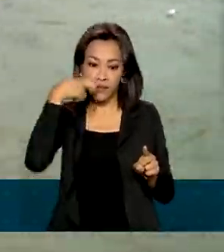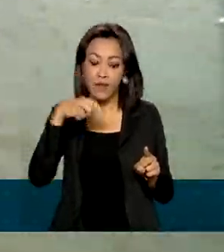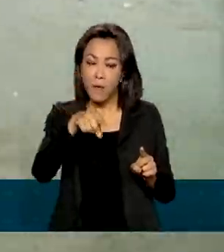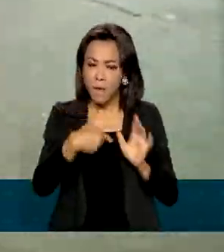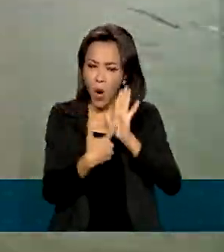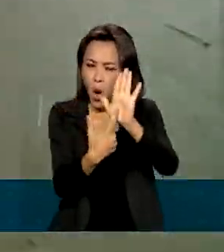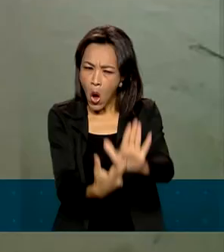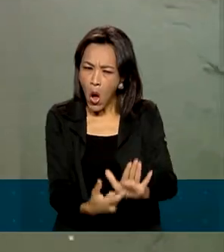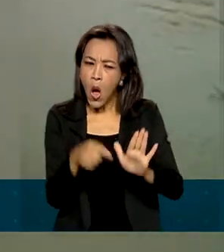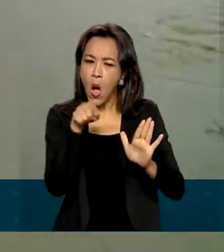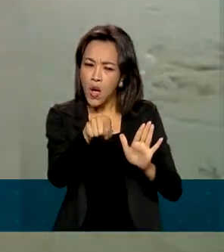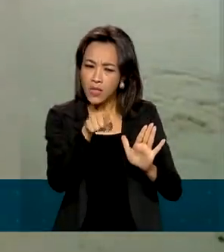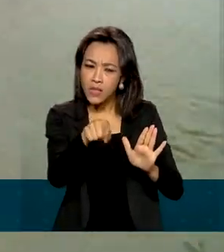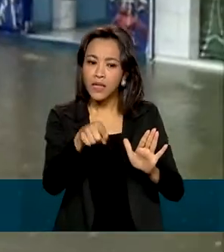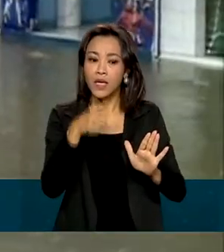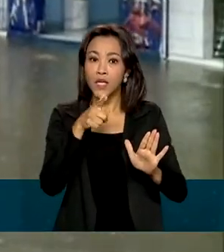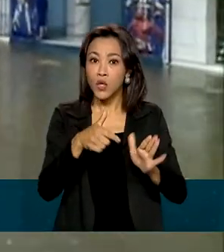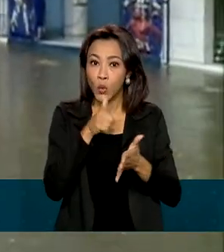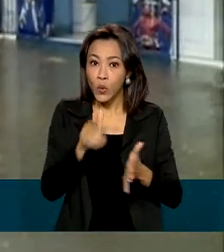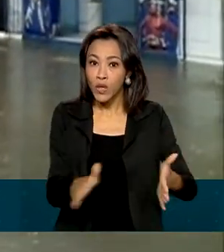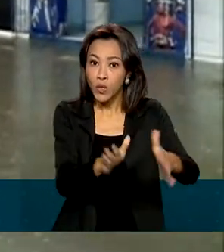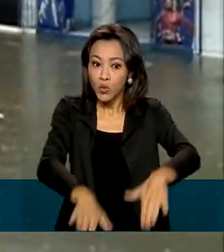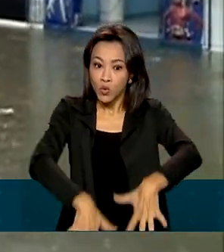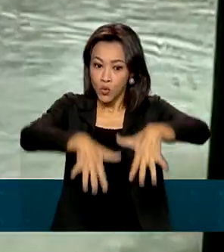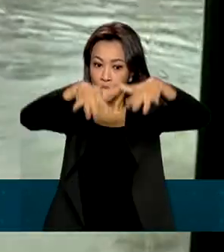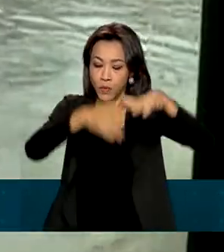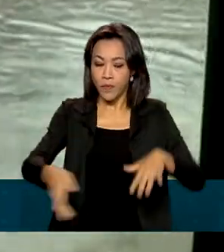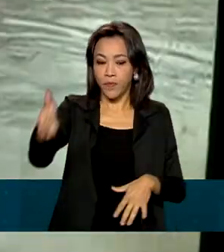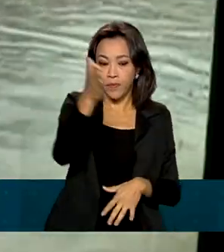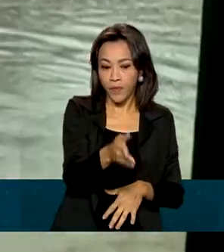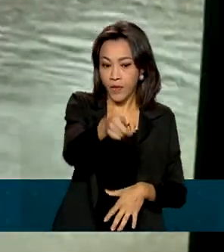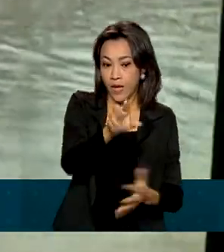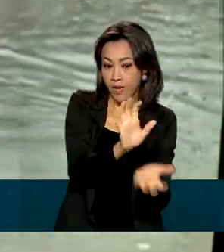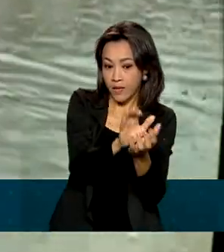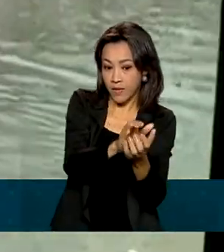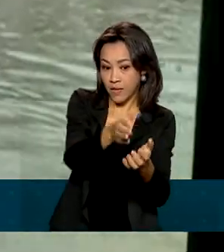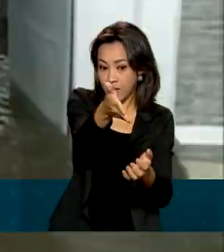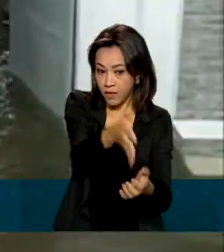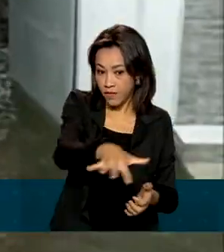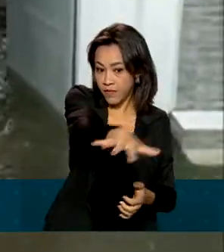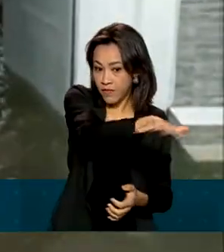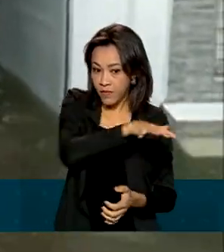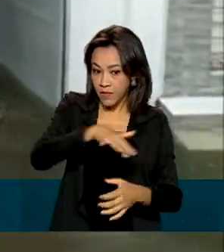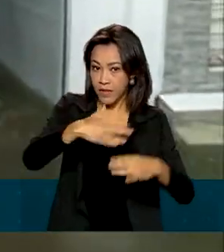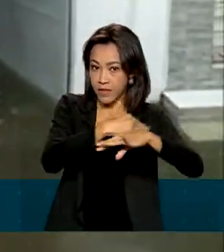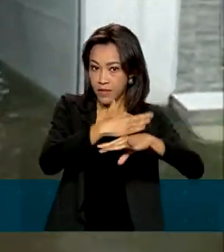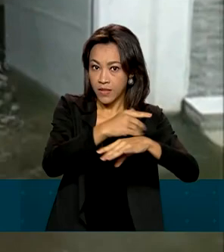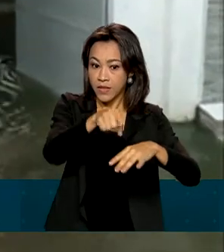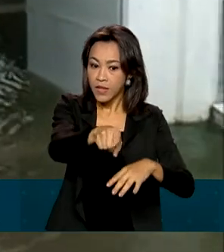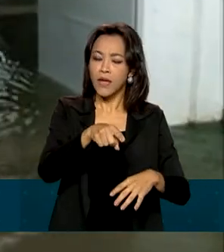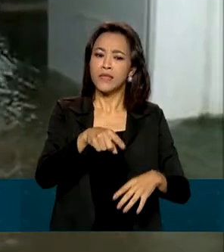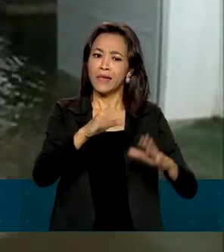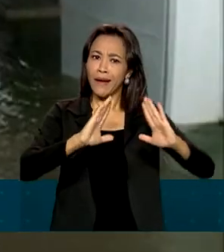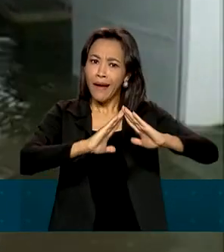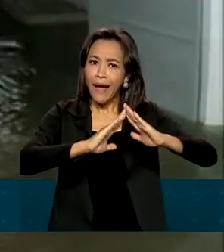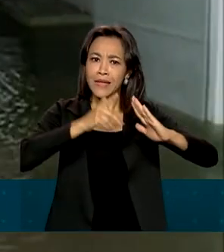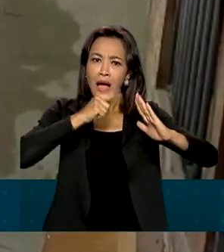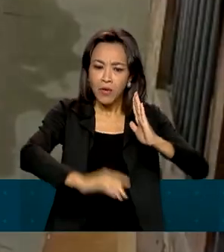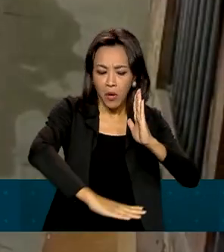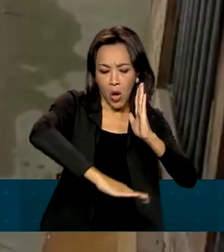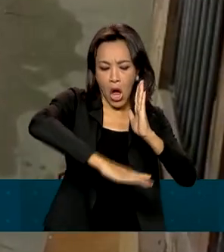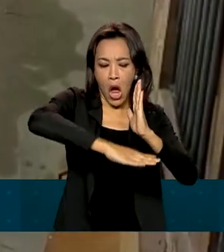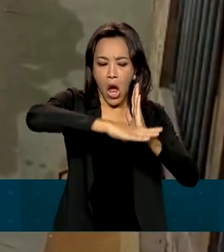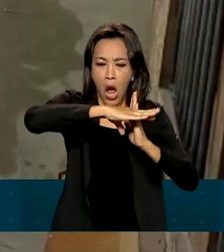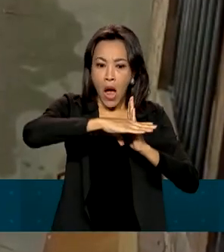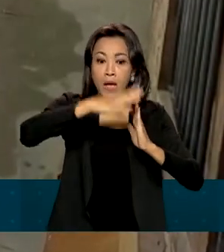mostram a cheia do rio Beberibe. Em Olinda, na região metropolitana de Recife, casas ficaram parcialmente submersas